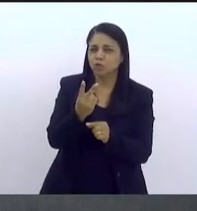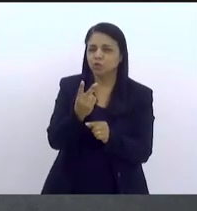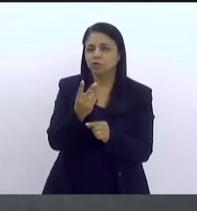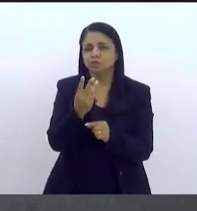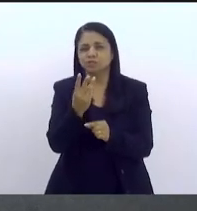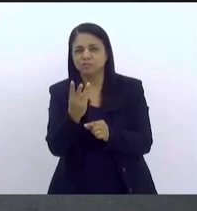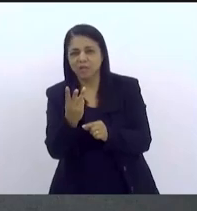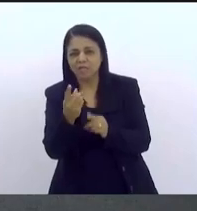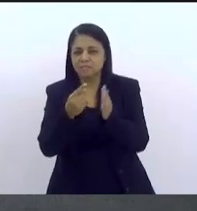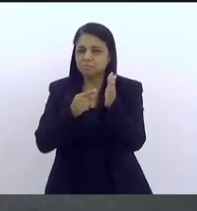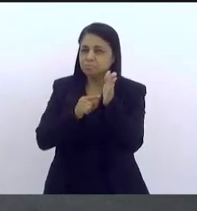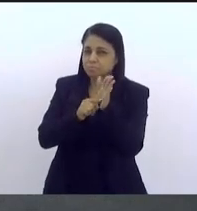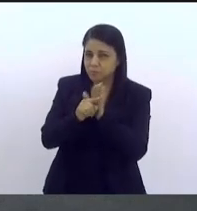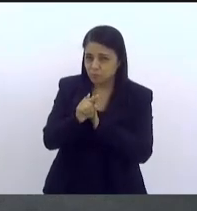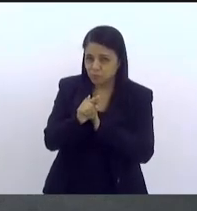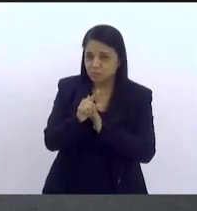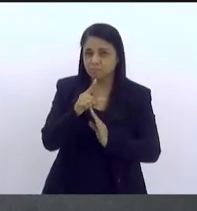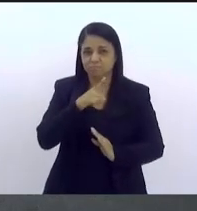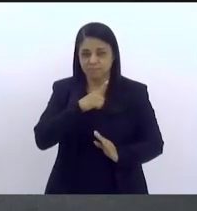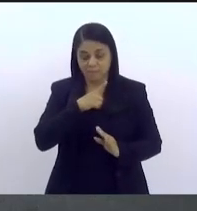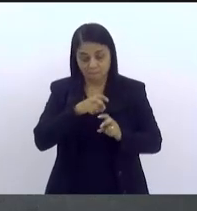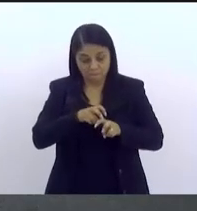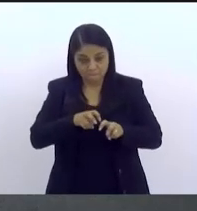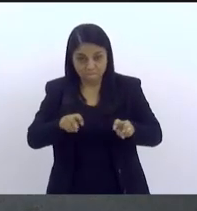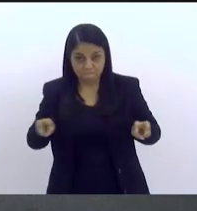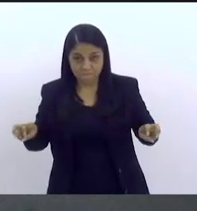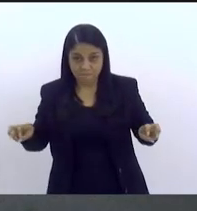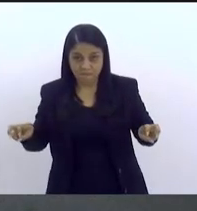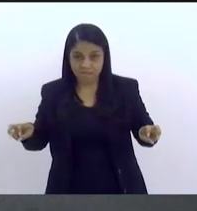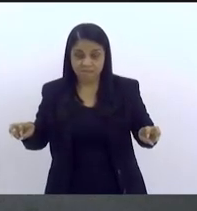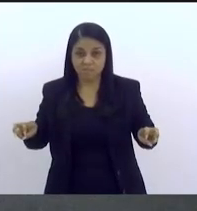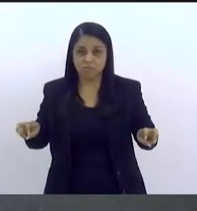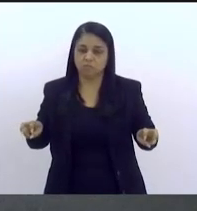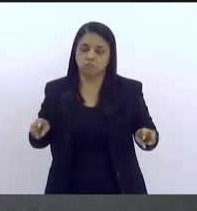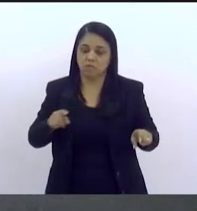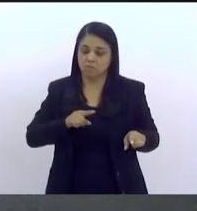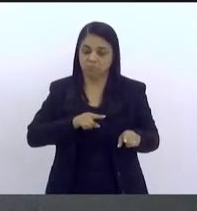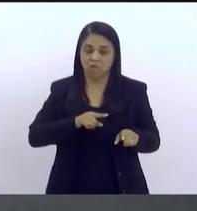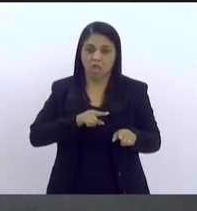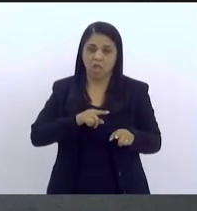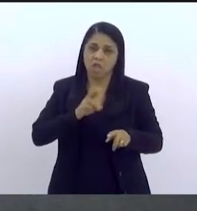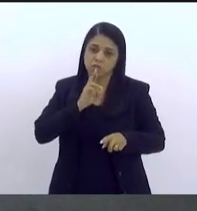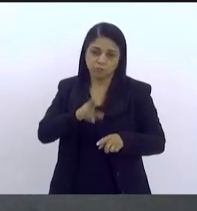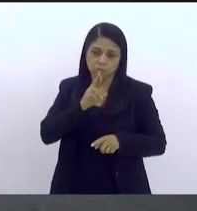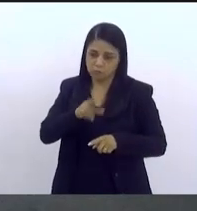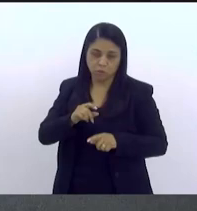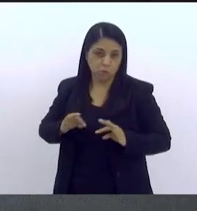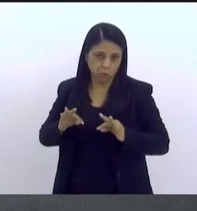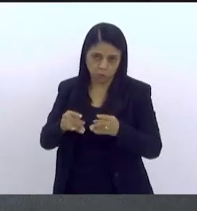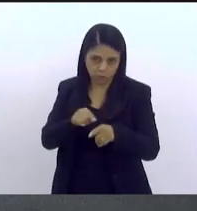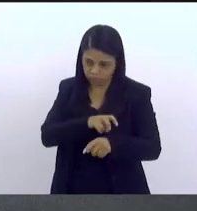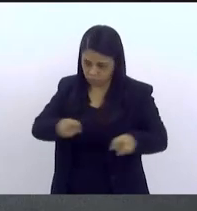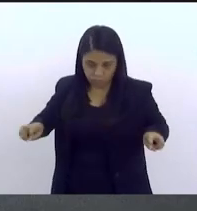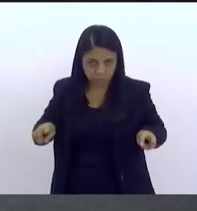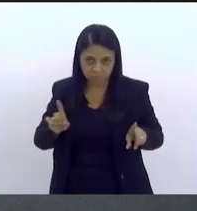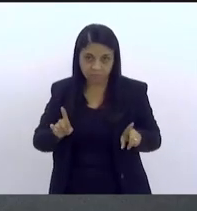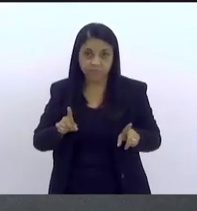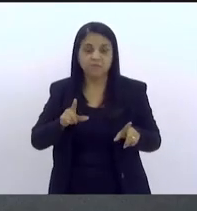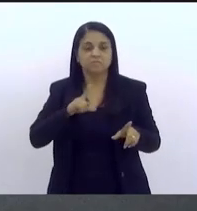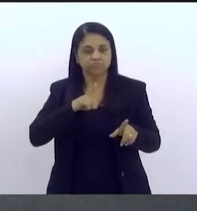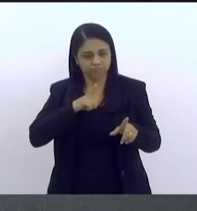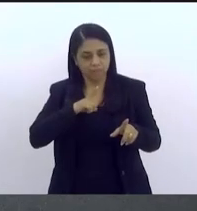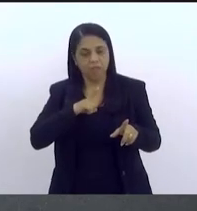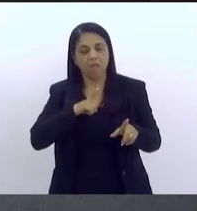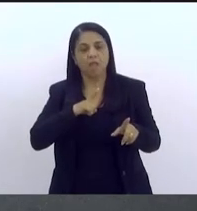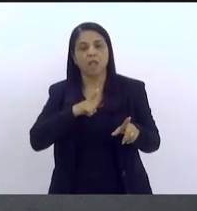intervenções que eu vou até dizer para mesa que não serão replicadas por nós para que a gente tenha possibilidade que as